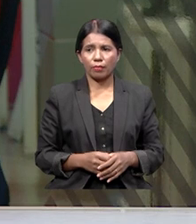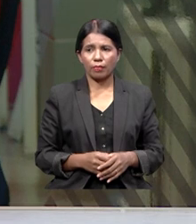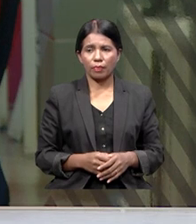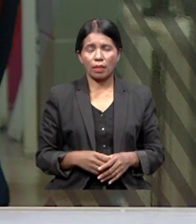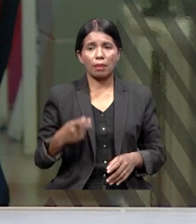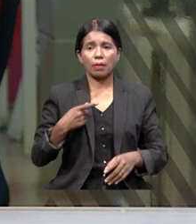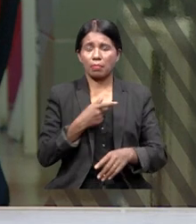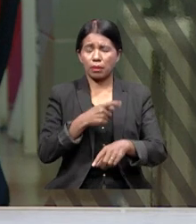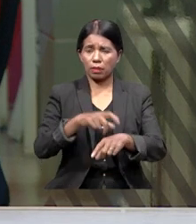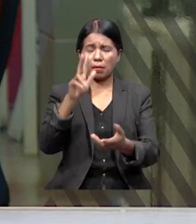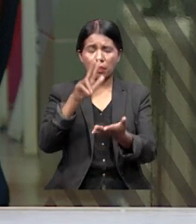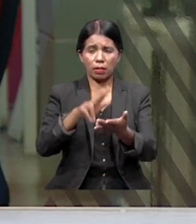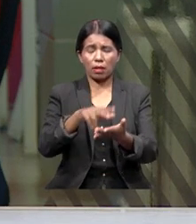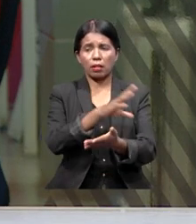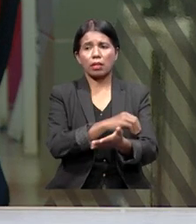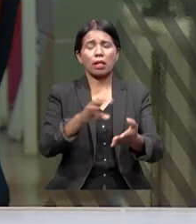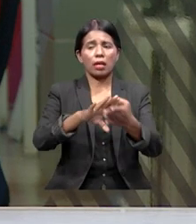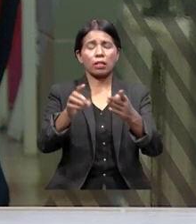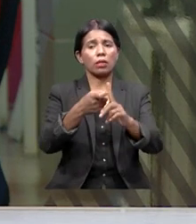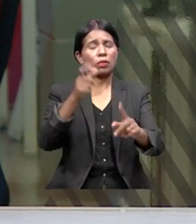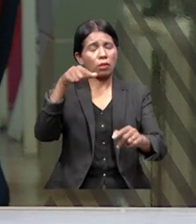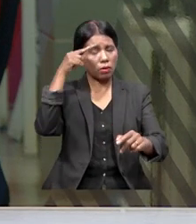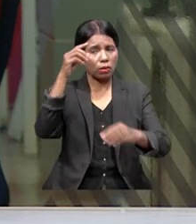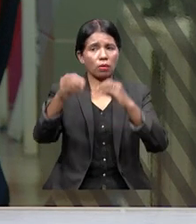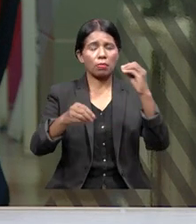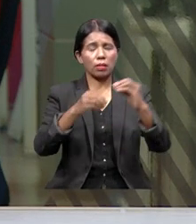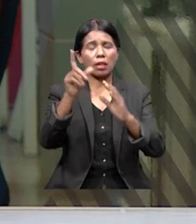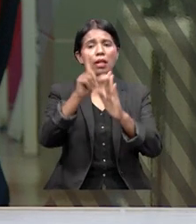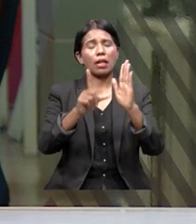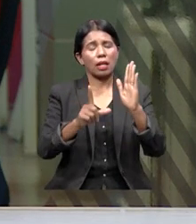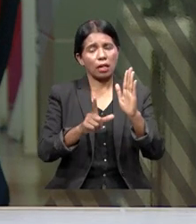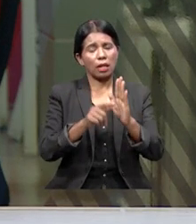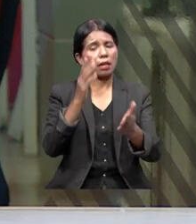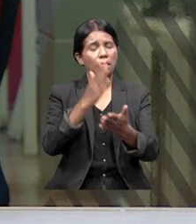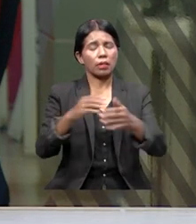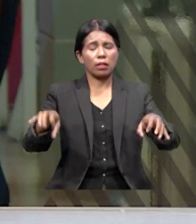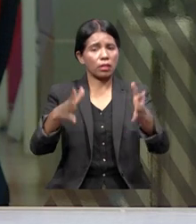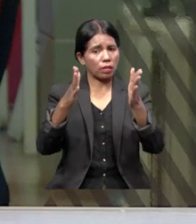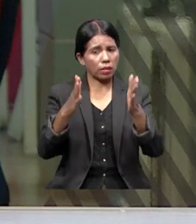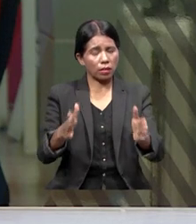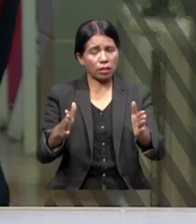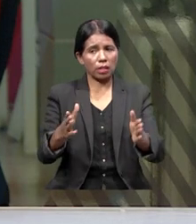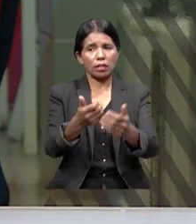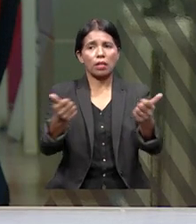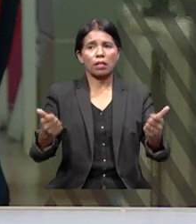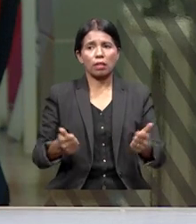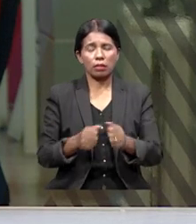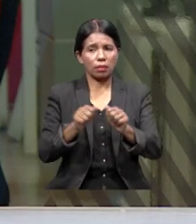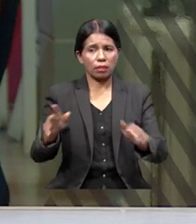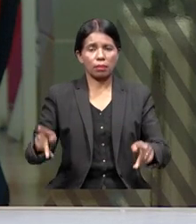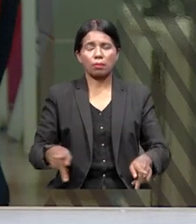O Parlamento Nacional aprova pedido de autorização do governo com a lei de reforma obrigatória para funcionário público no agente de